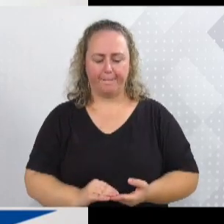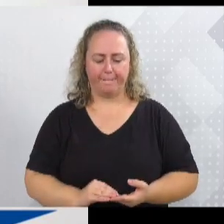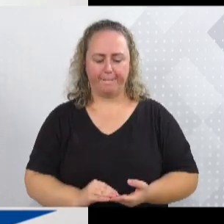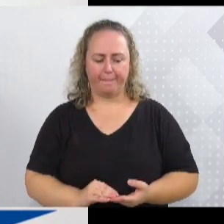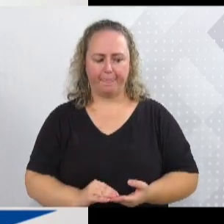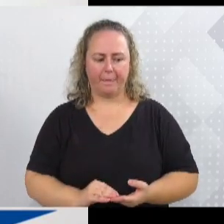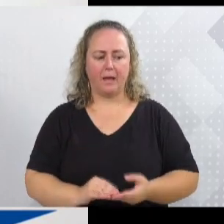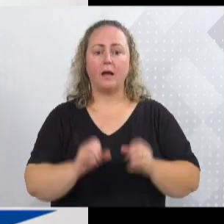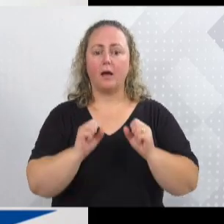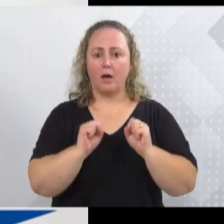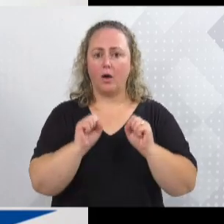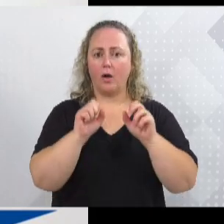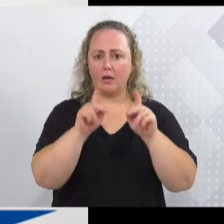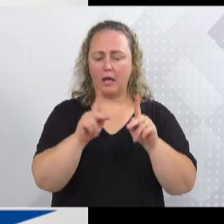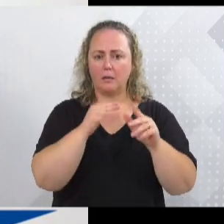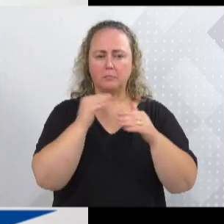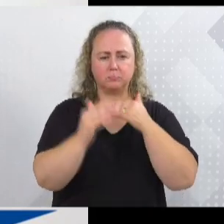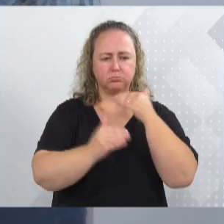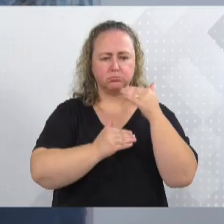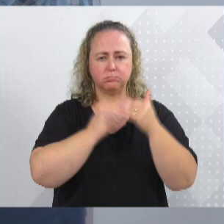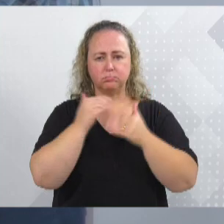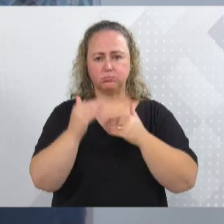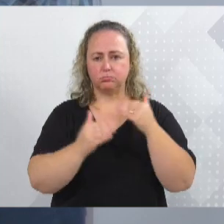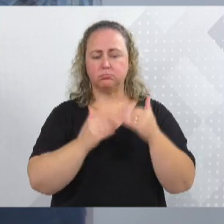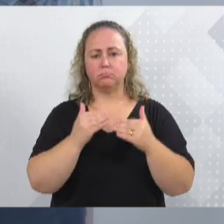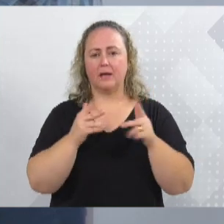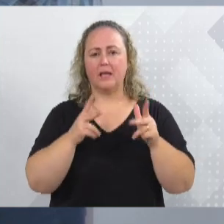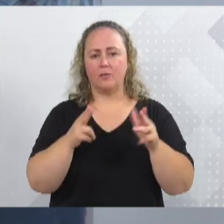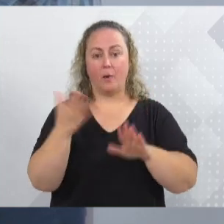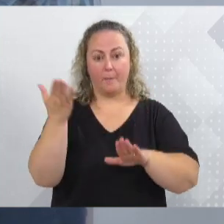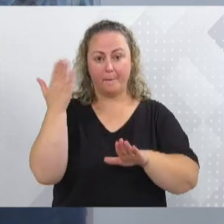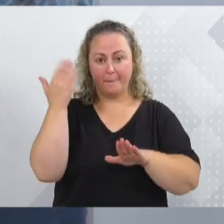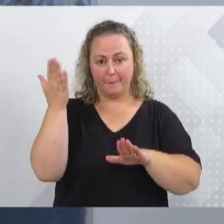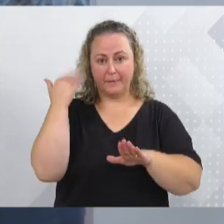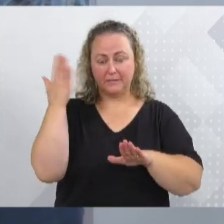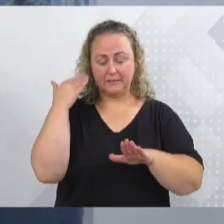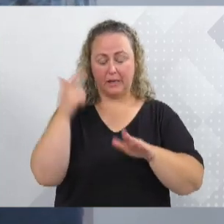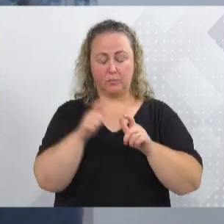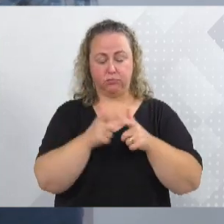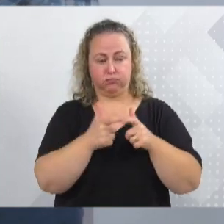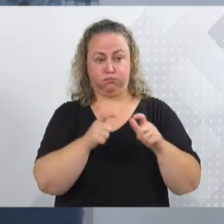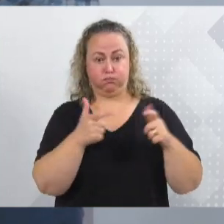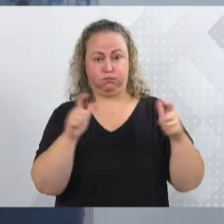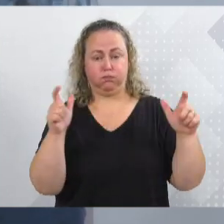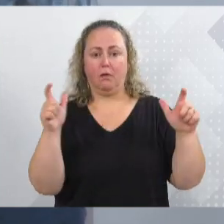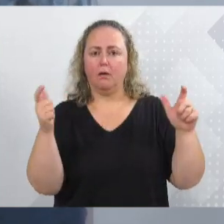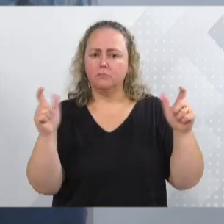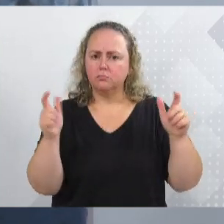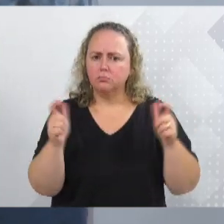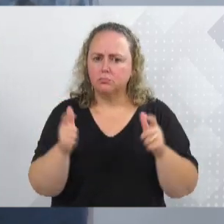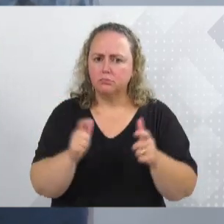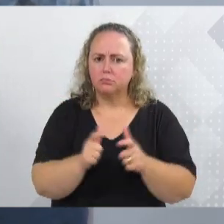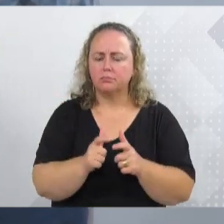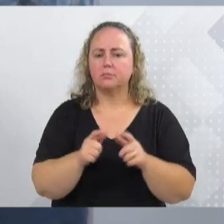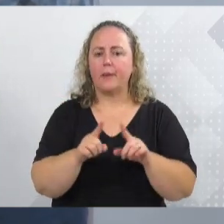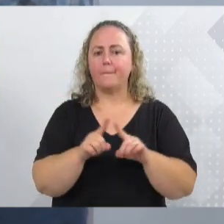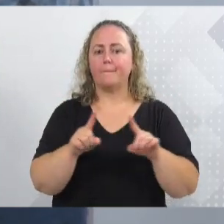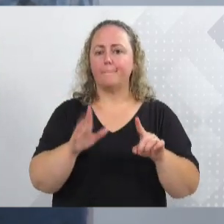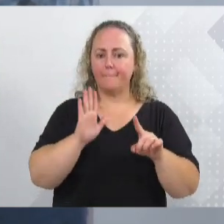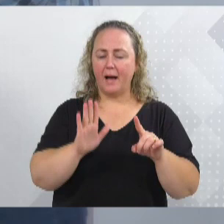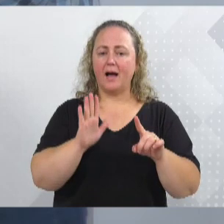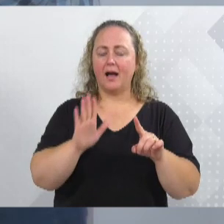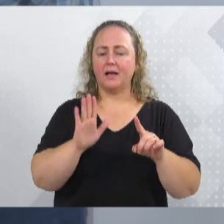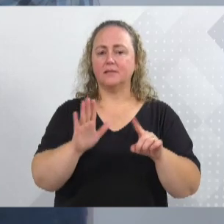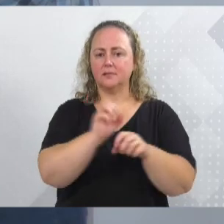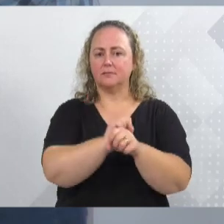tantos casos de óbitos, né, como a gente tinha no início da pandemia, ela continua acontecendo,